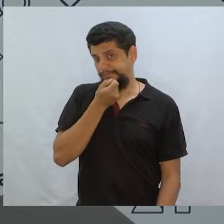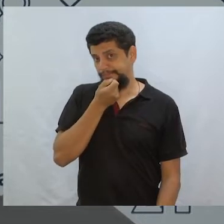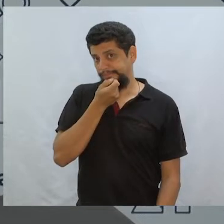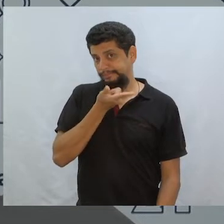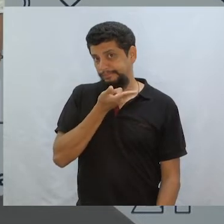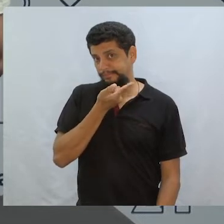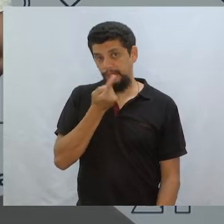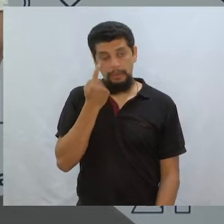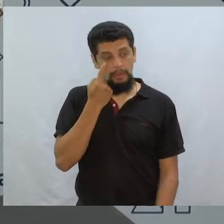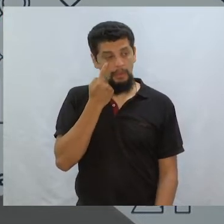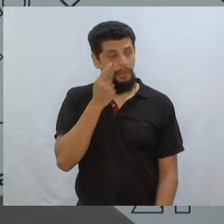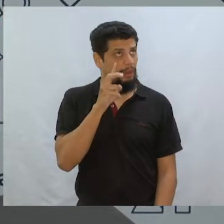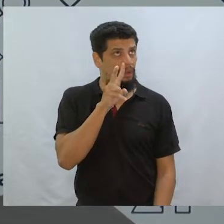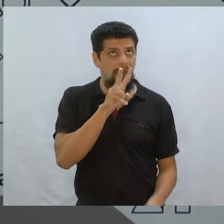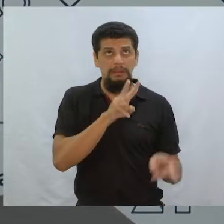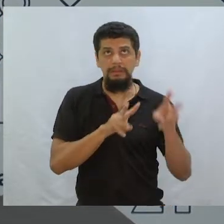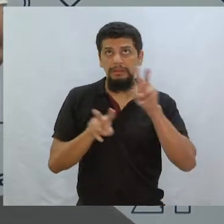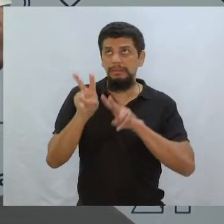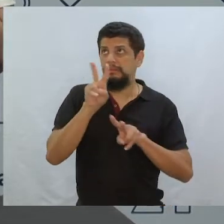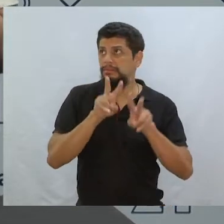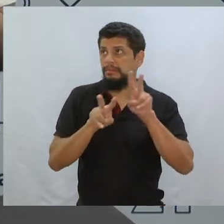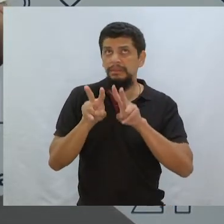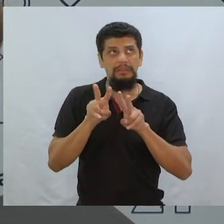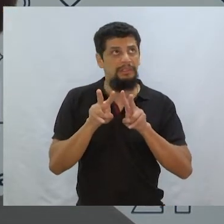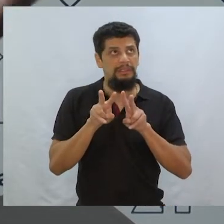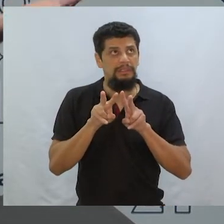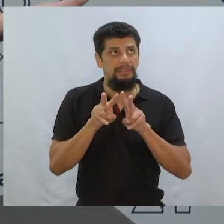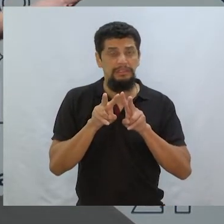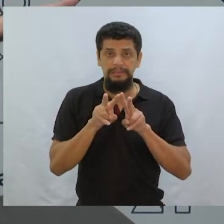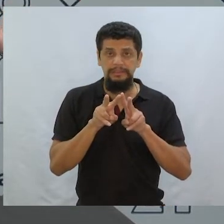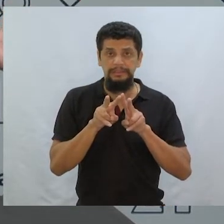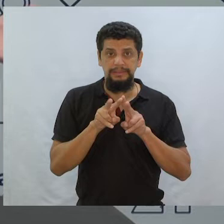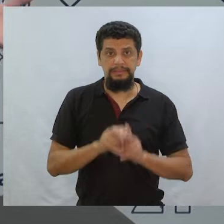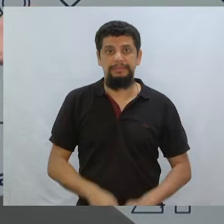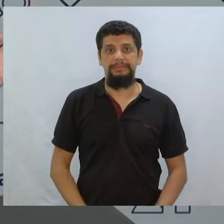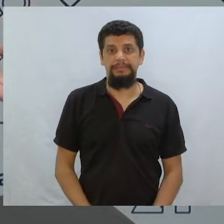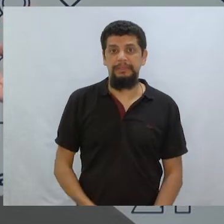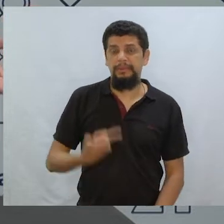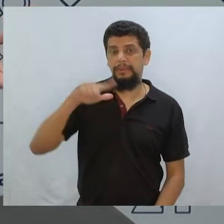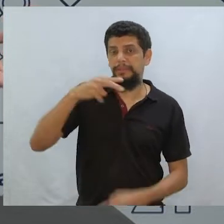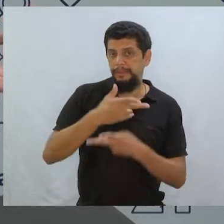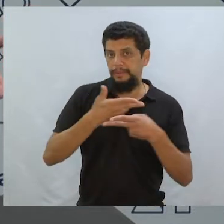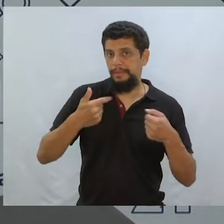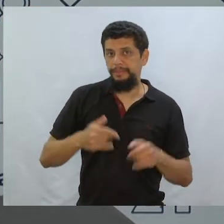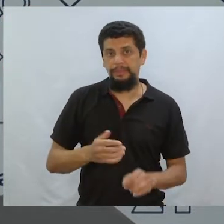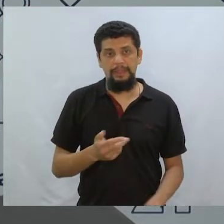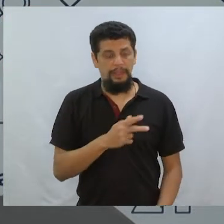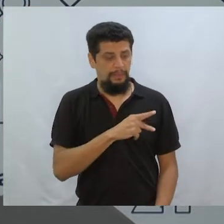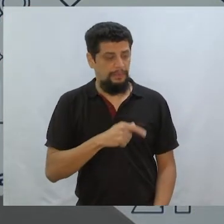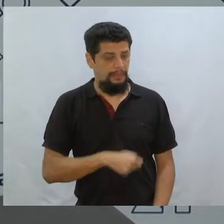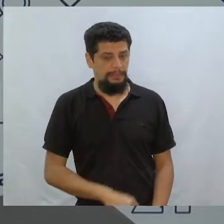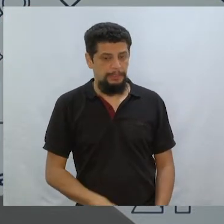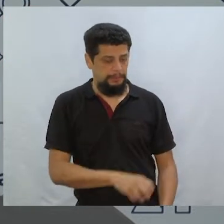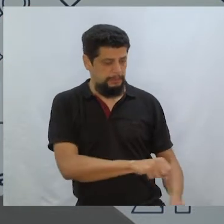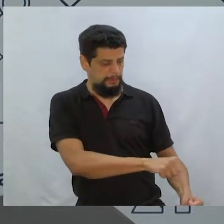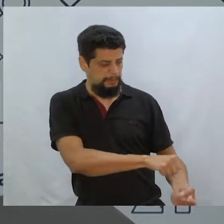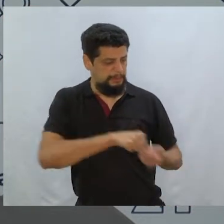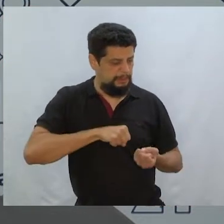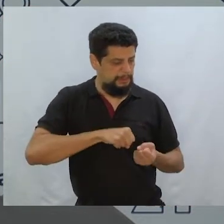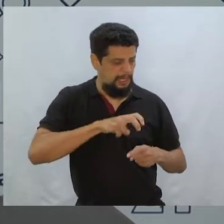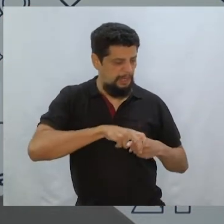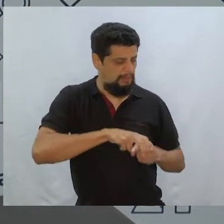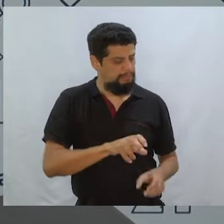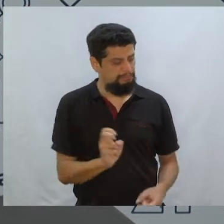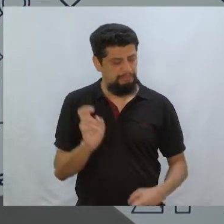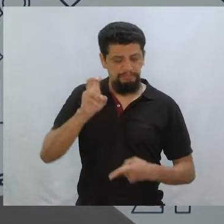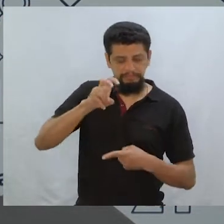olhando para um ponto Qualquer que não seja a cara Brava do professor a professora puxou a cadeira